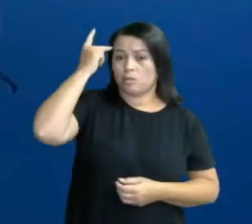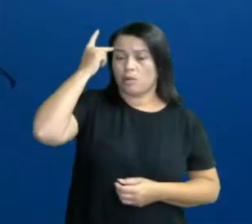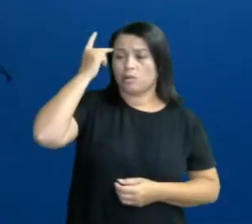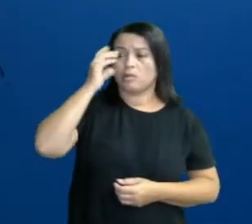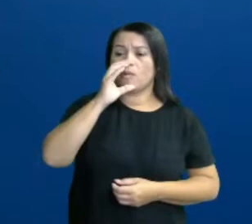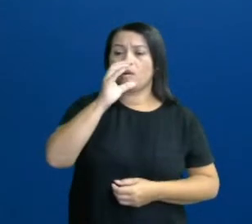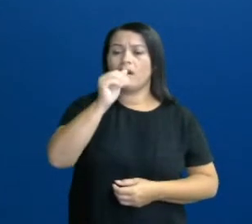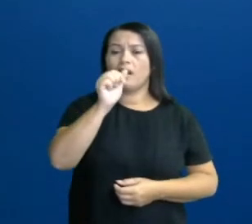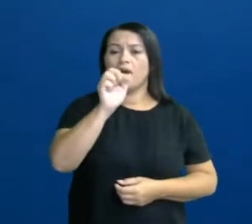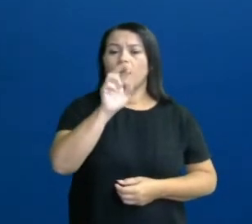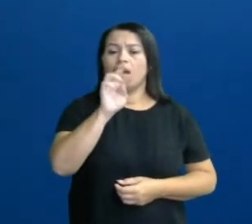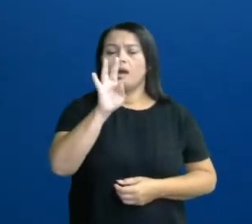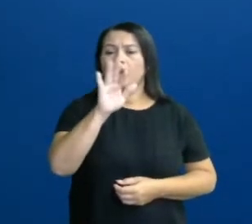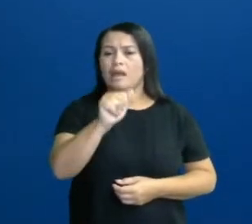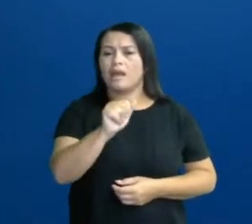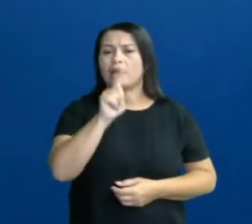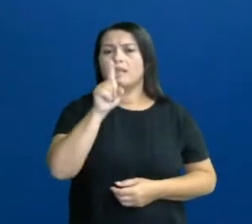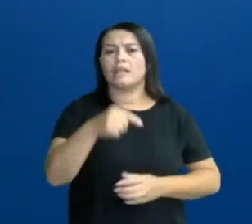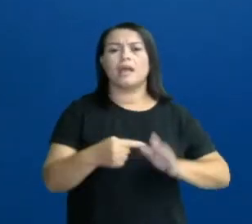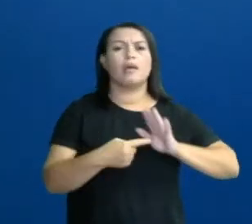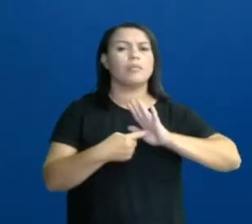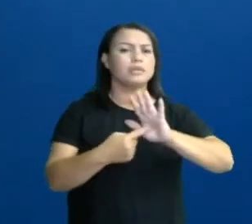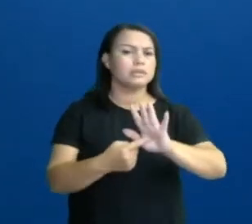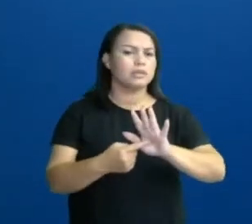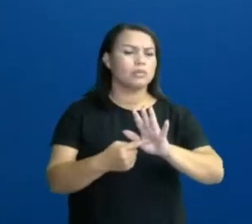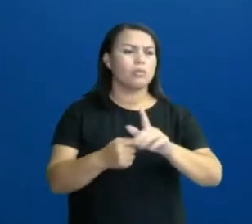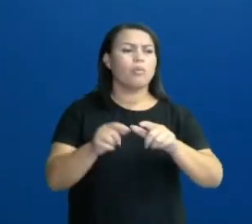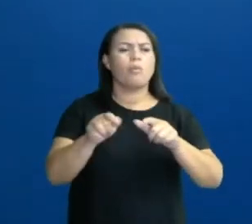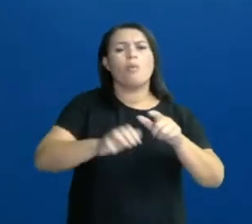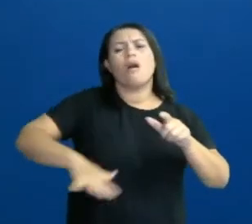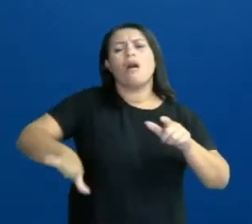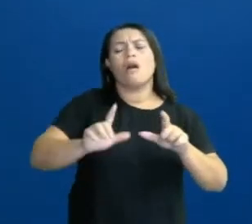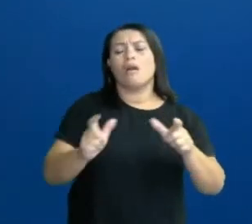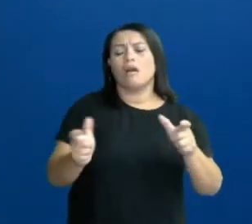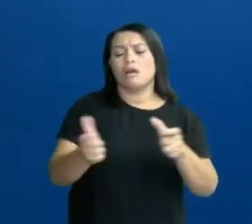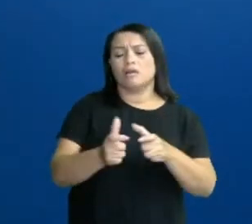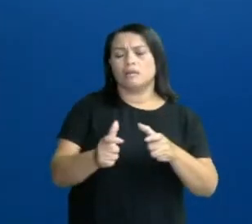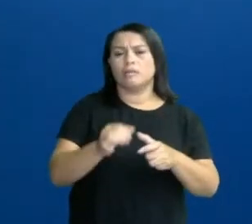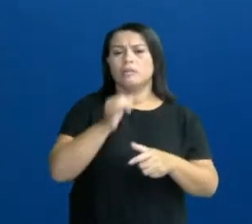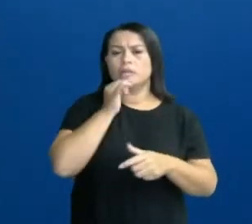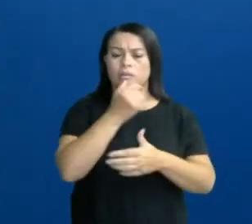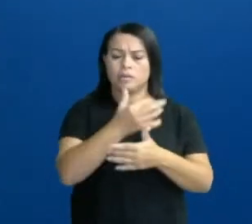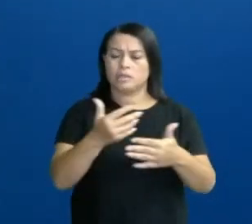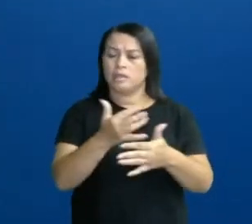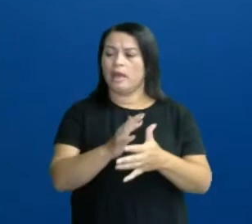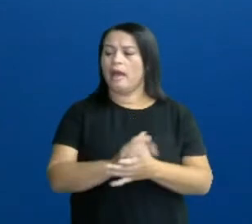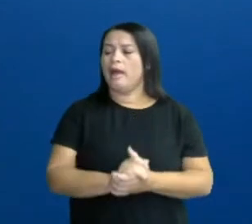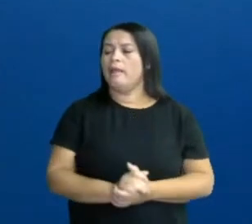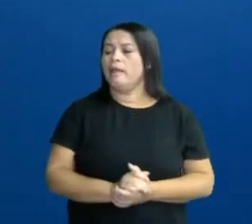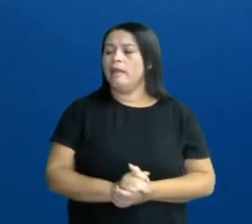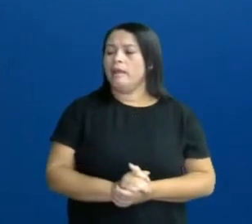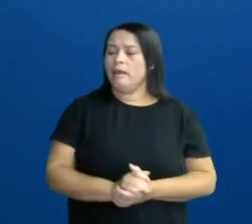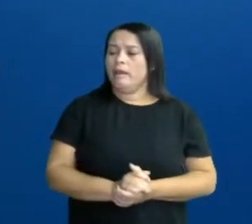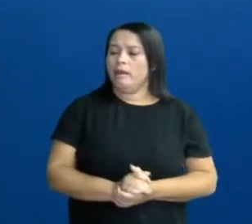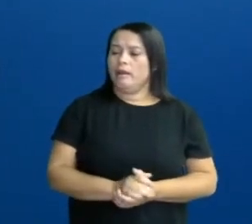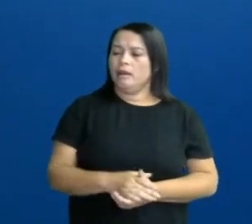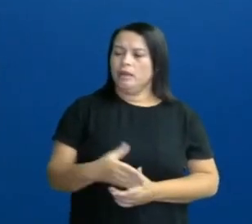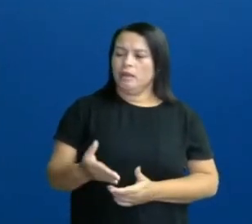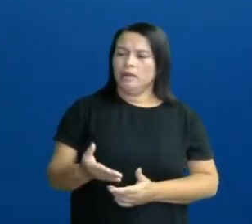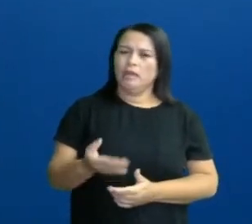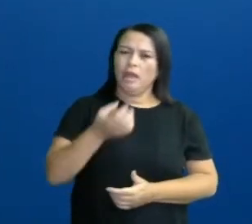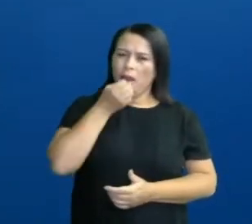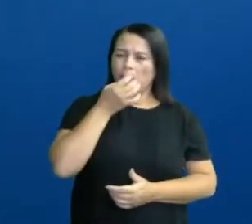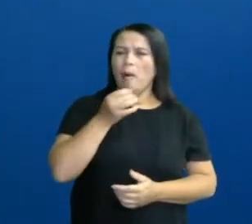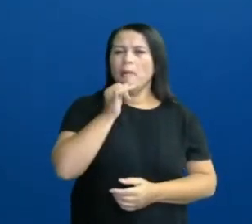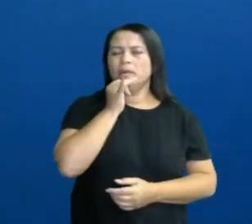ela representa uma área restrita da superfície da Terra. Então, uma cidade, né, nesse caso aí, seria bem representado